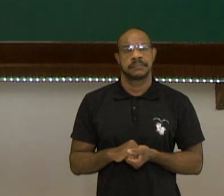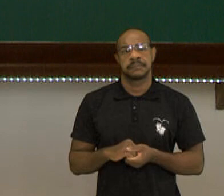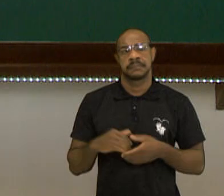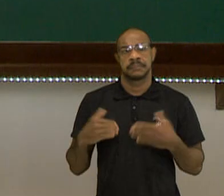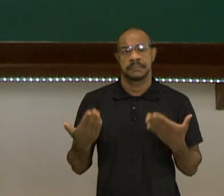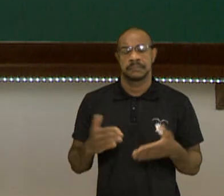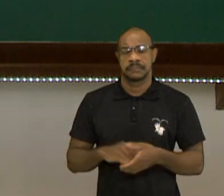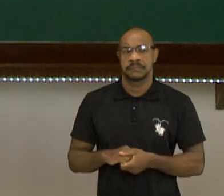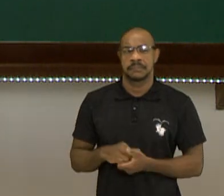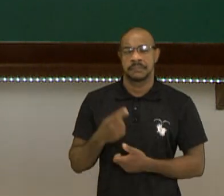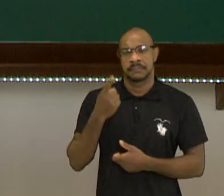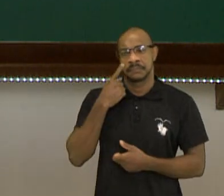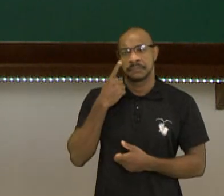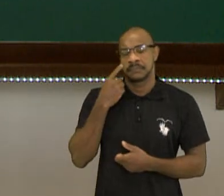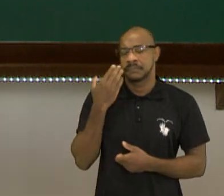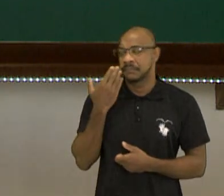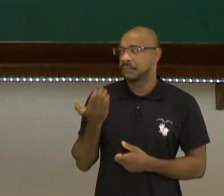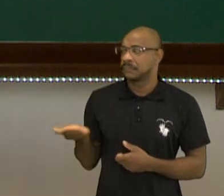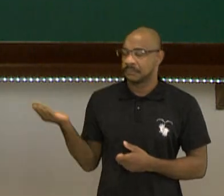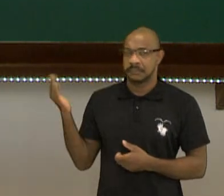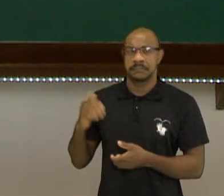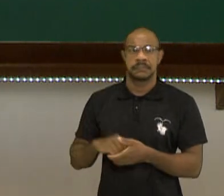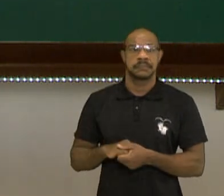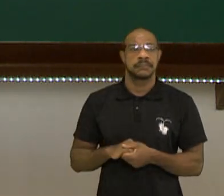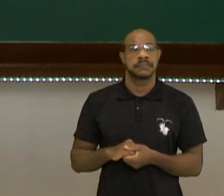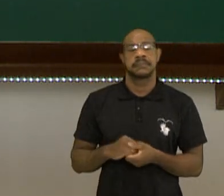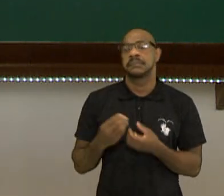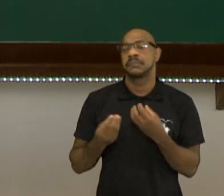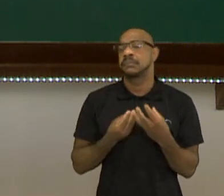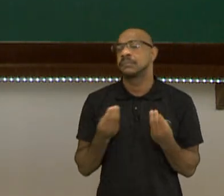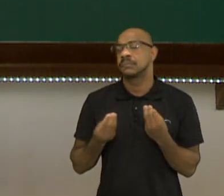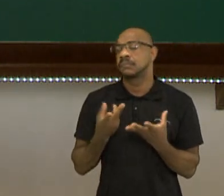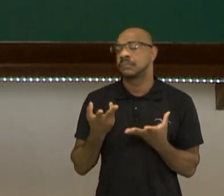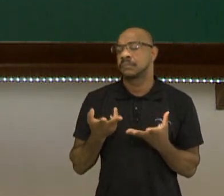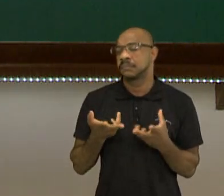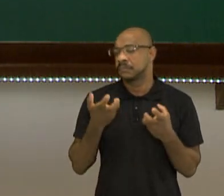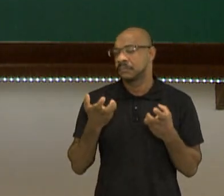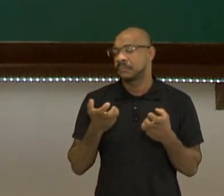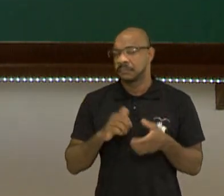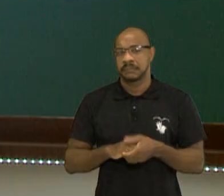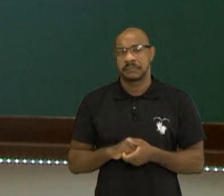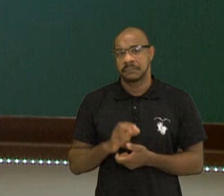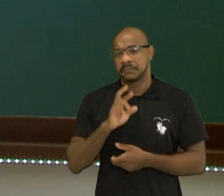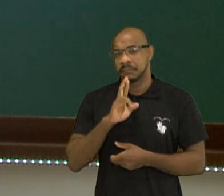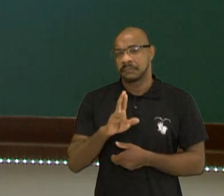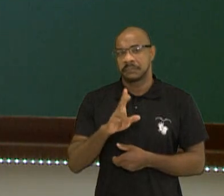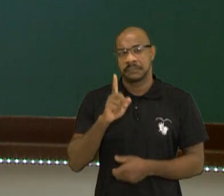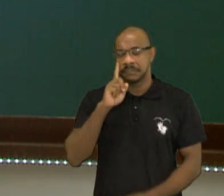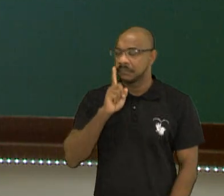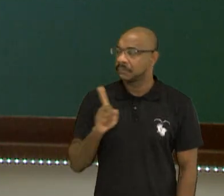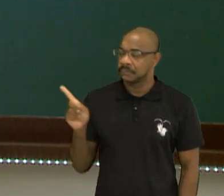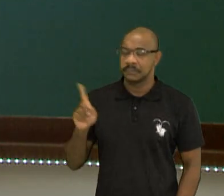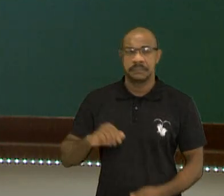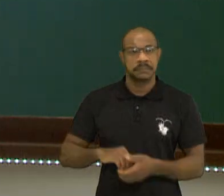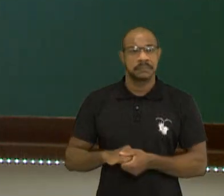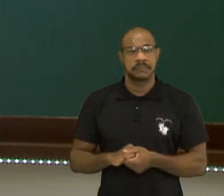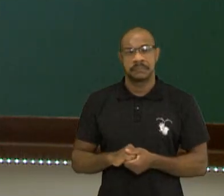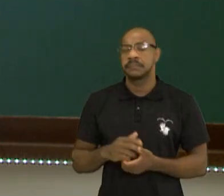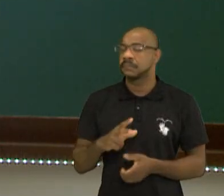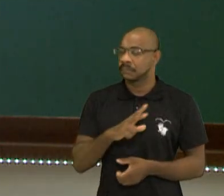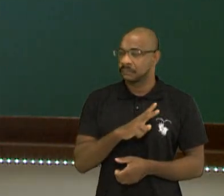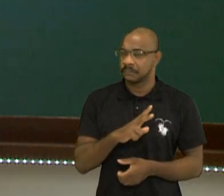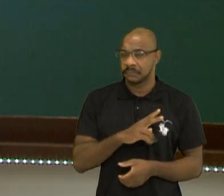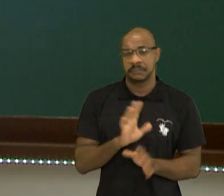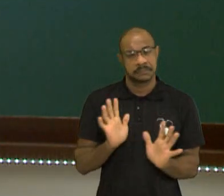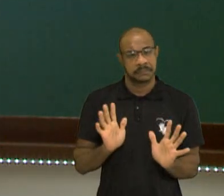E aí, vamos responder? Como é que foi essa questão para vocês? A resposta, ainda que pessoal nesse